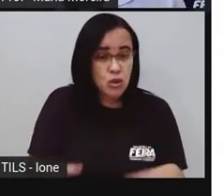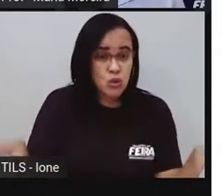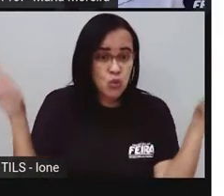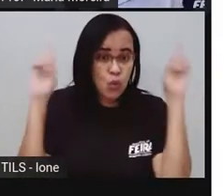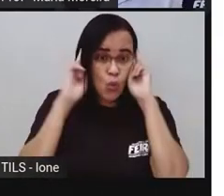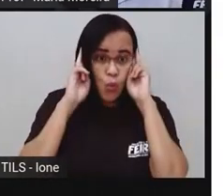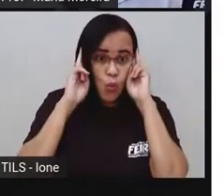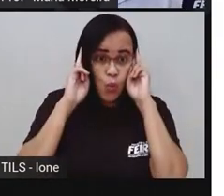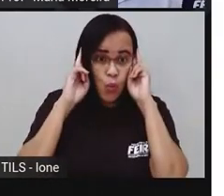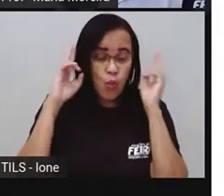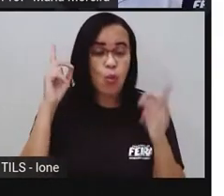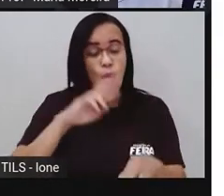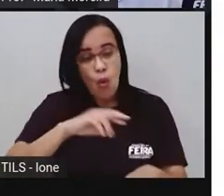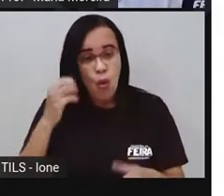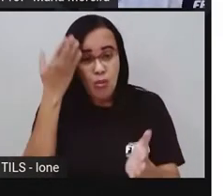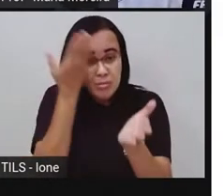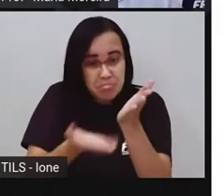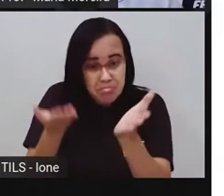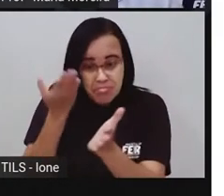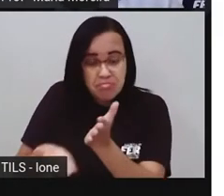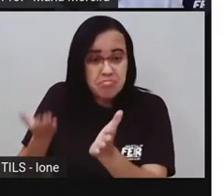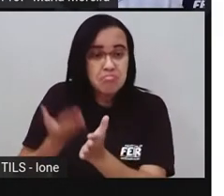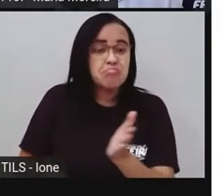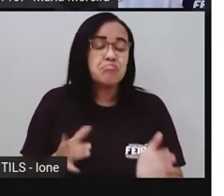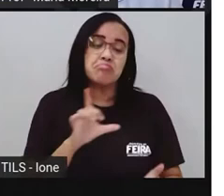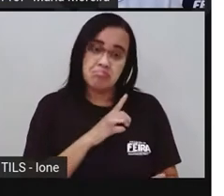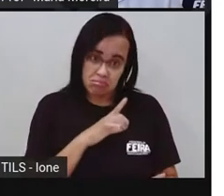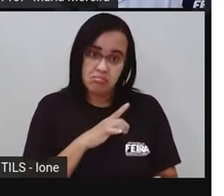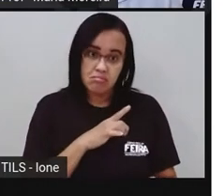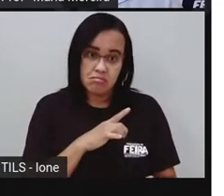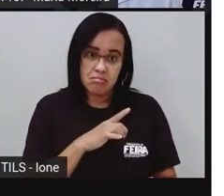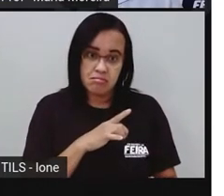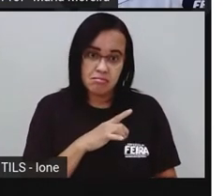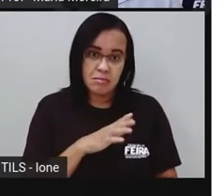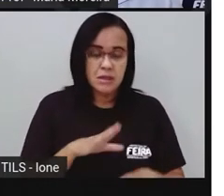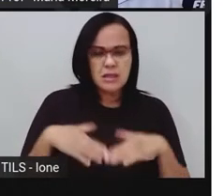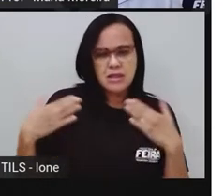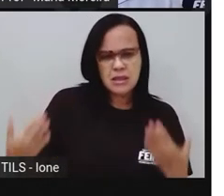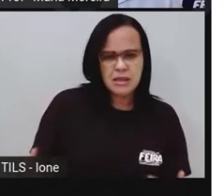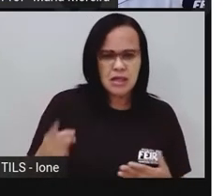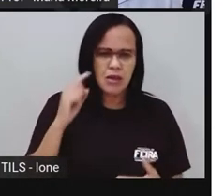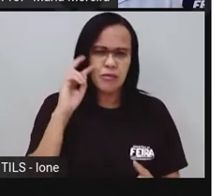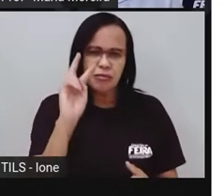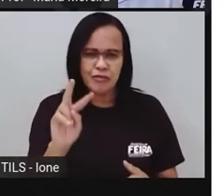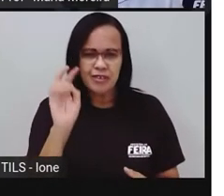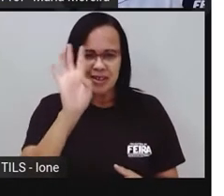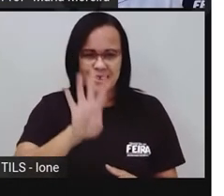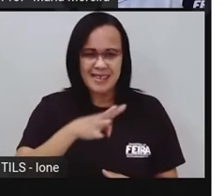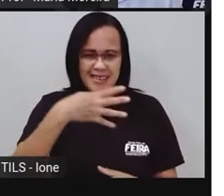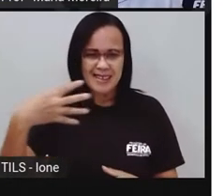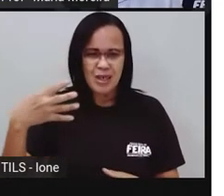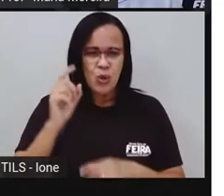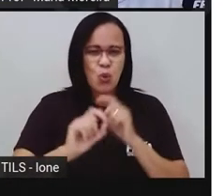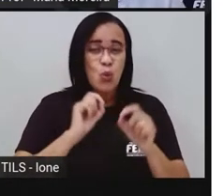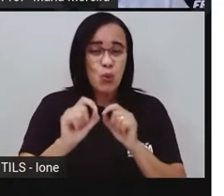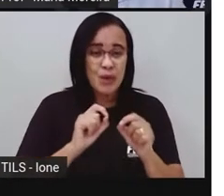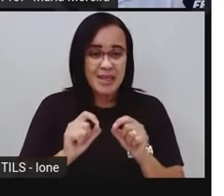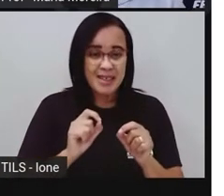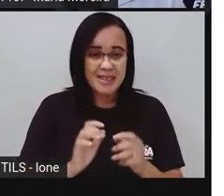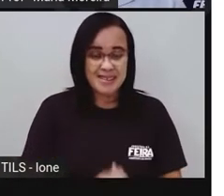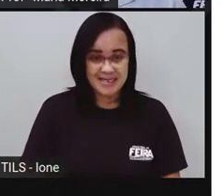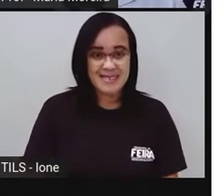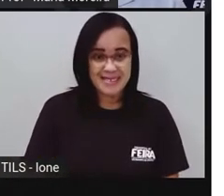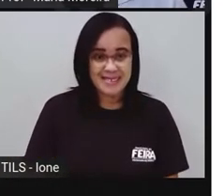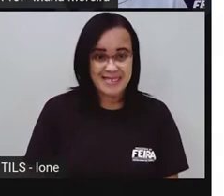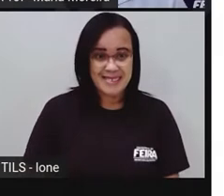é muita coisa a bom e a gente vai pensar aqui no nosso quadro de valores certo